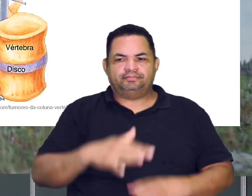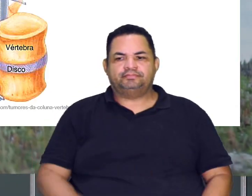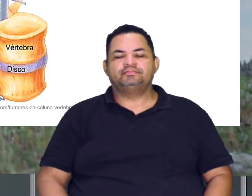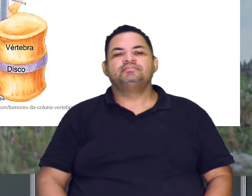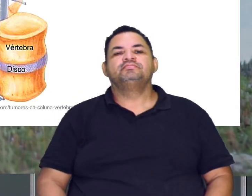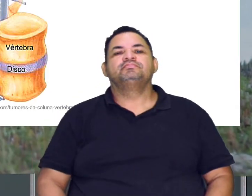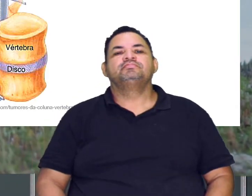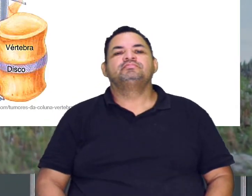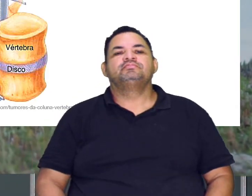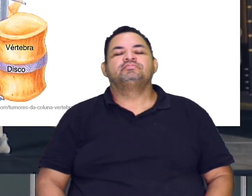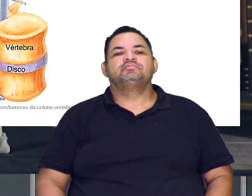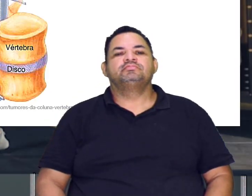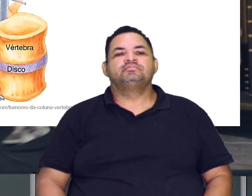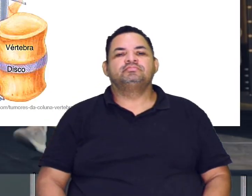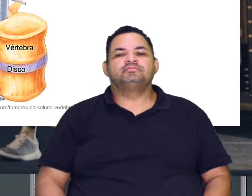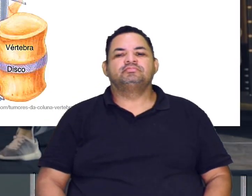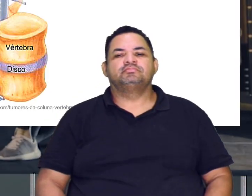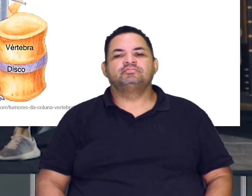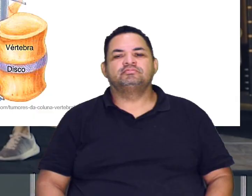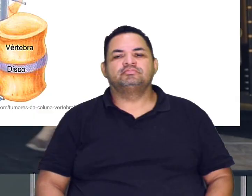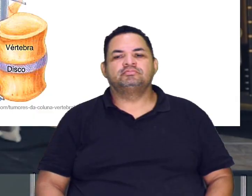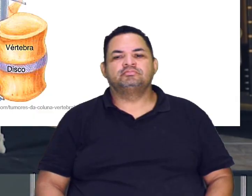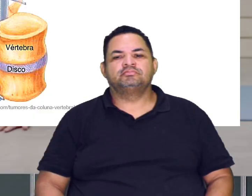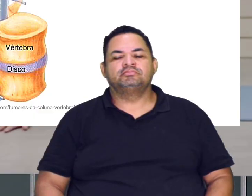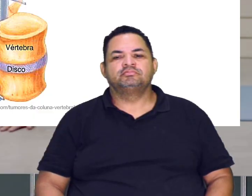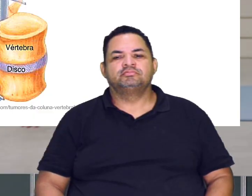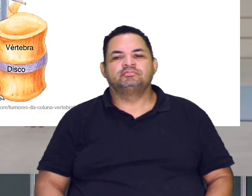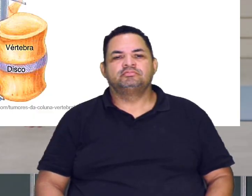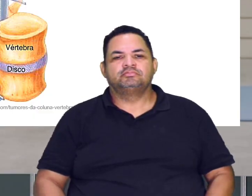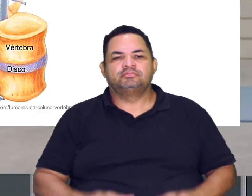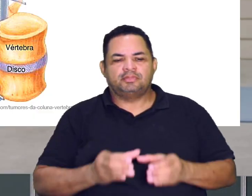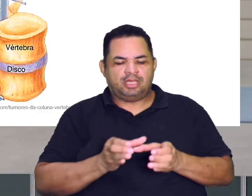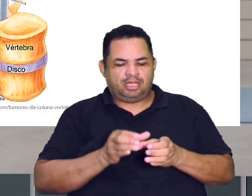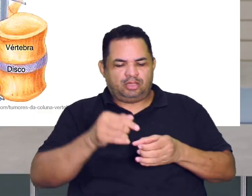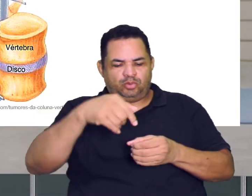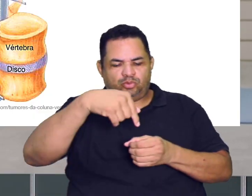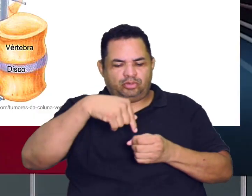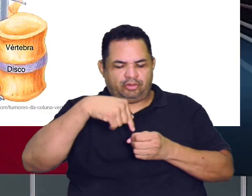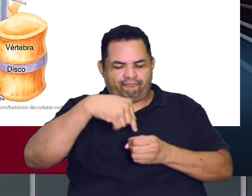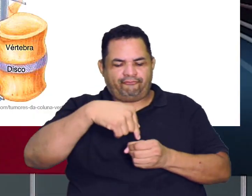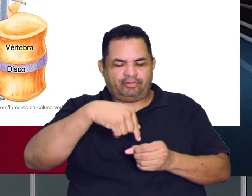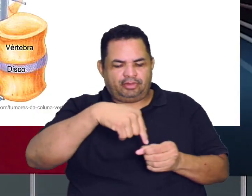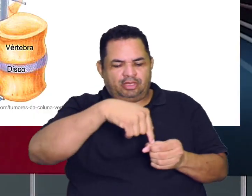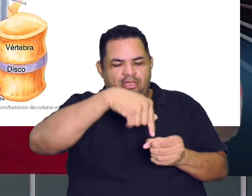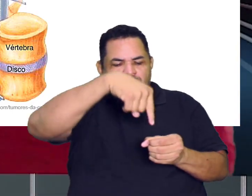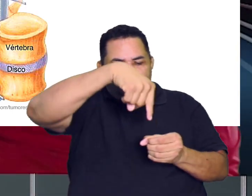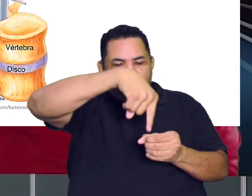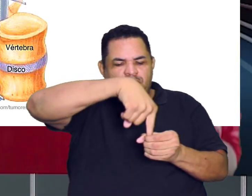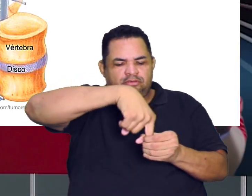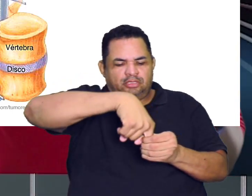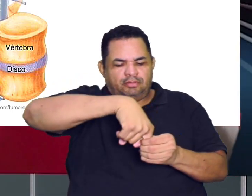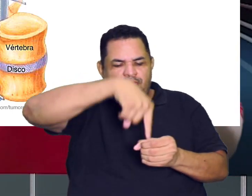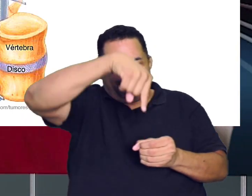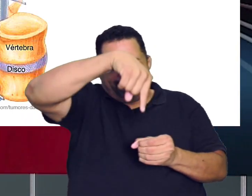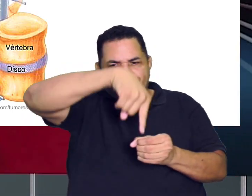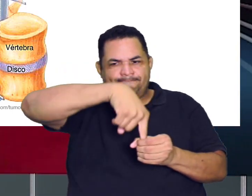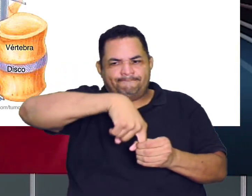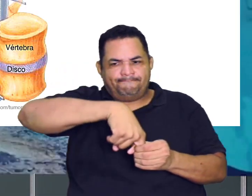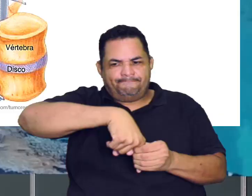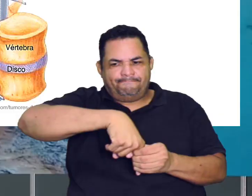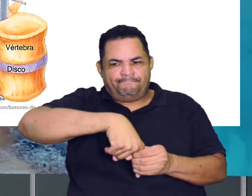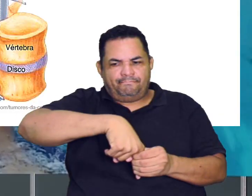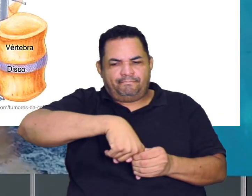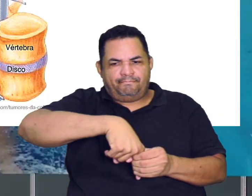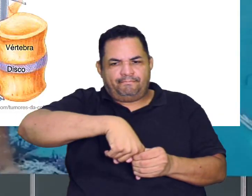Maravilha, então. E aí no centro, no eixo disso tudo, sendo abraçado aí pelo finalzinho dessa vértebra, a gente tem aqui,